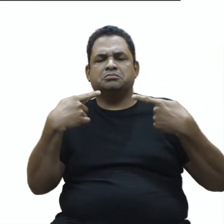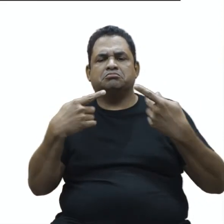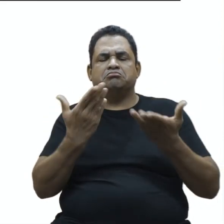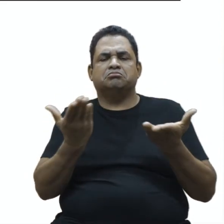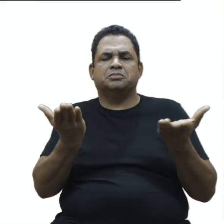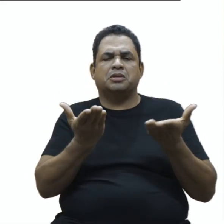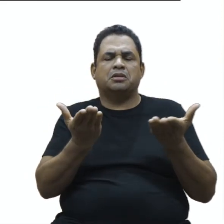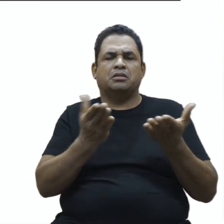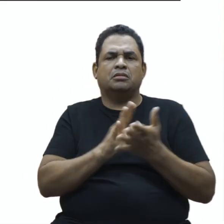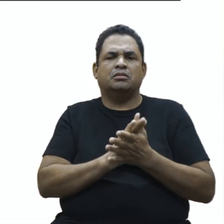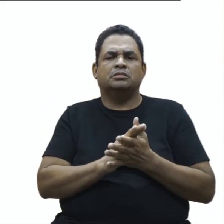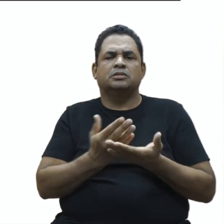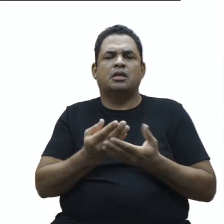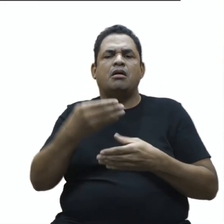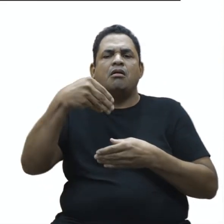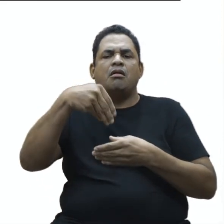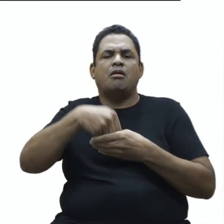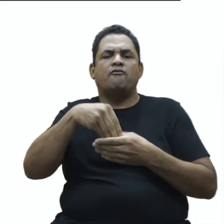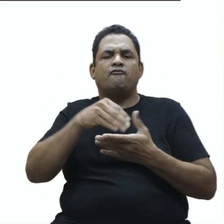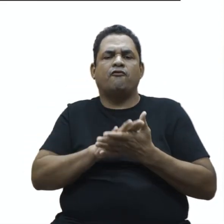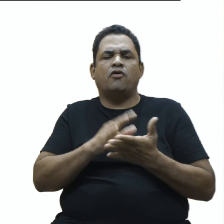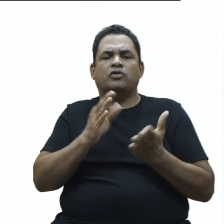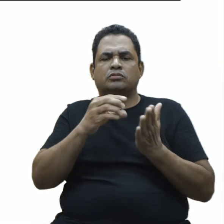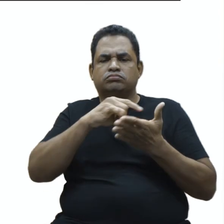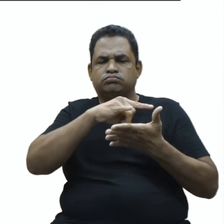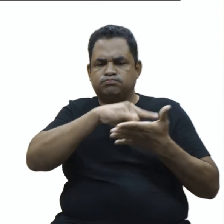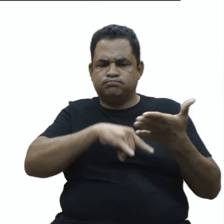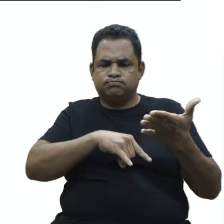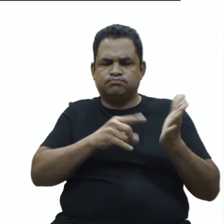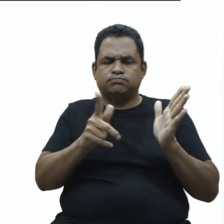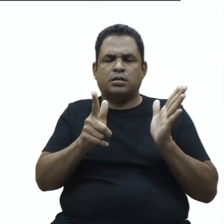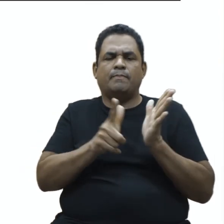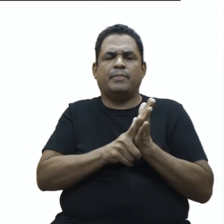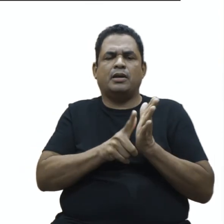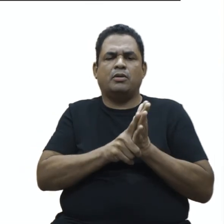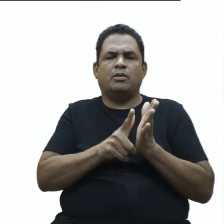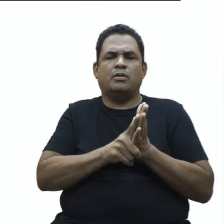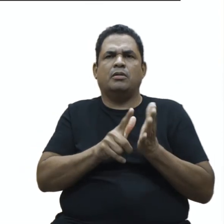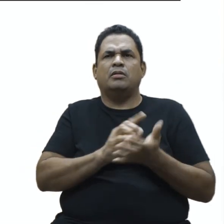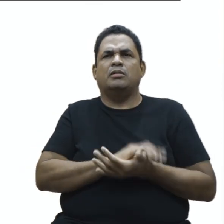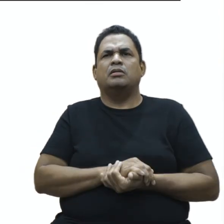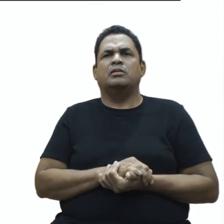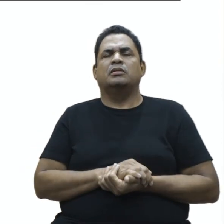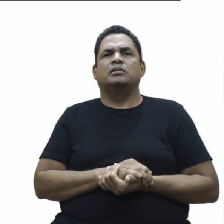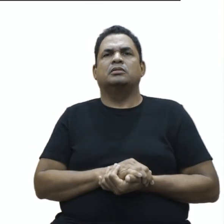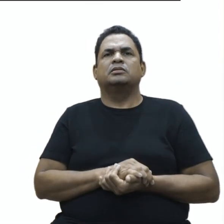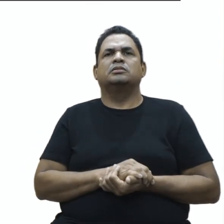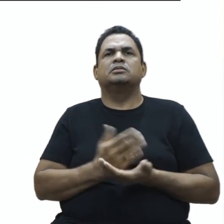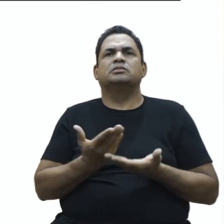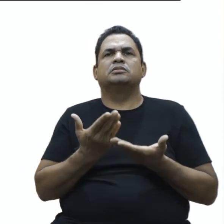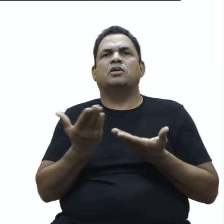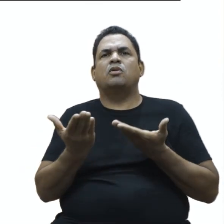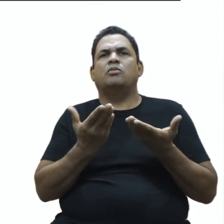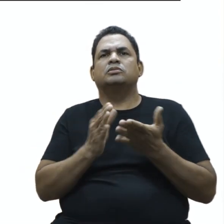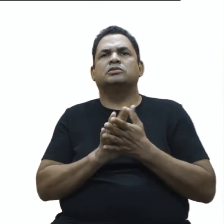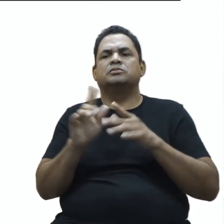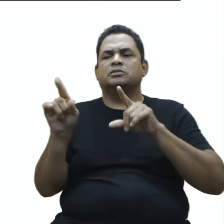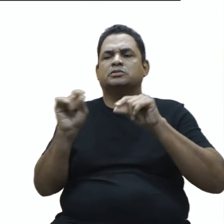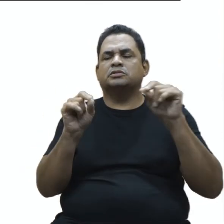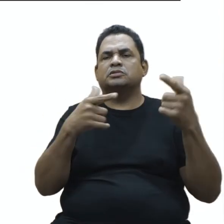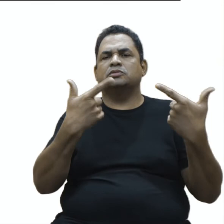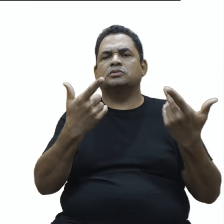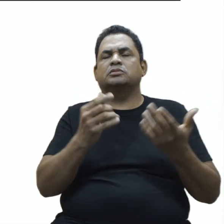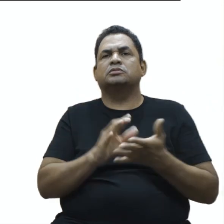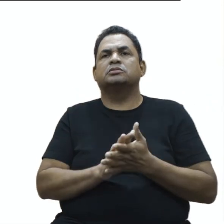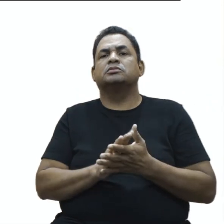aí em relação ao voto impresso. Refere-se às regras pelas quais os representantes são escolhidos. Onde que nós